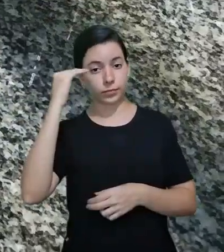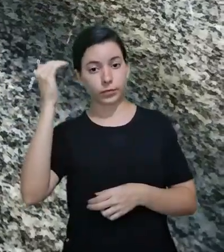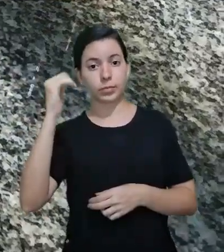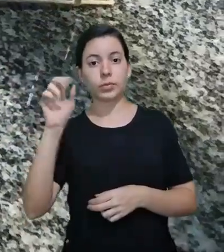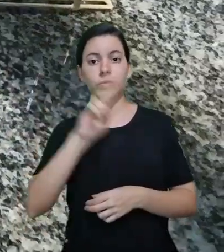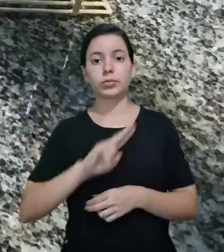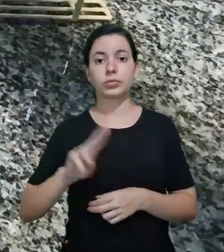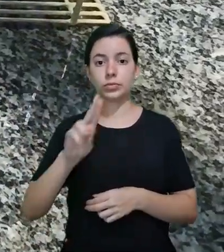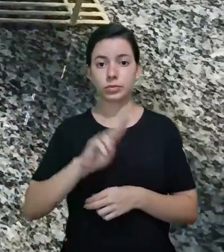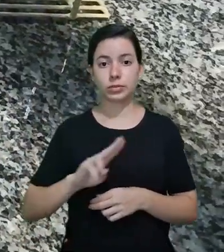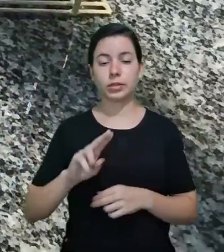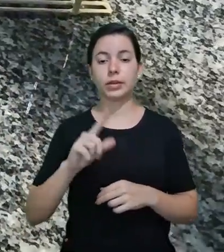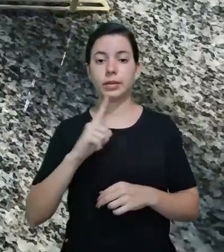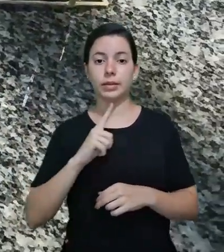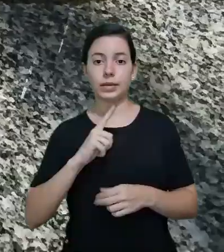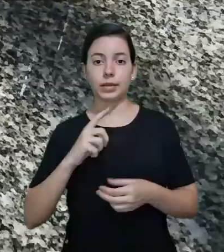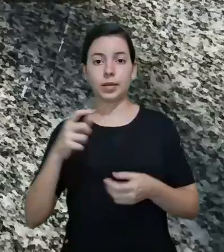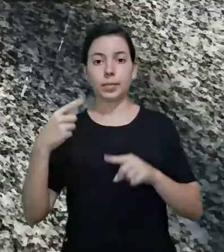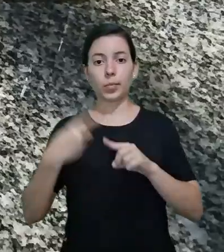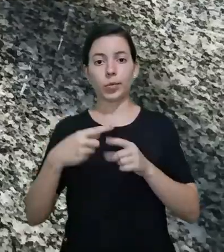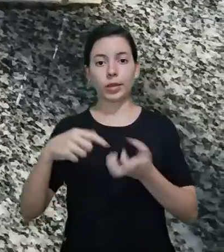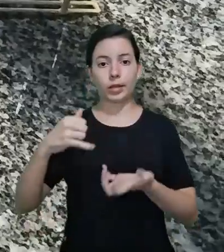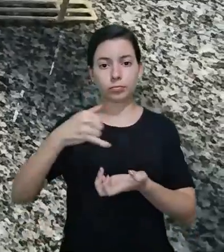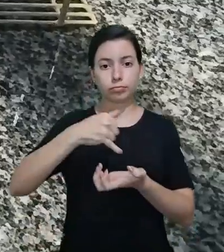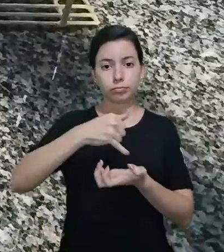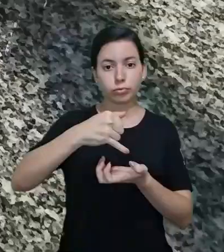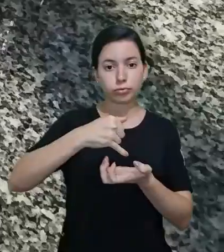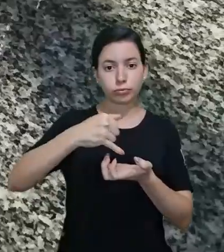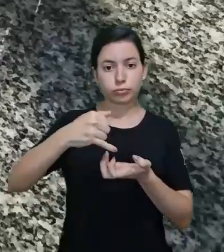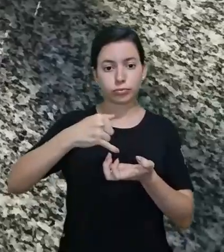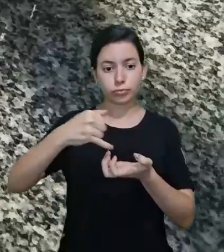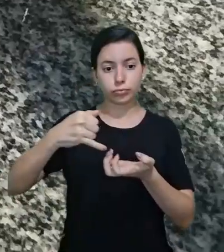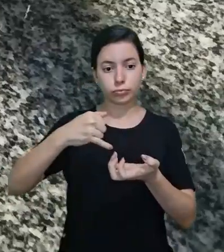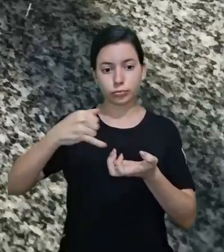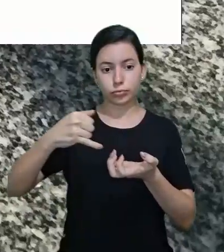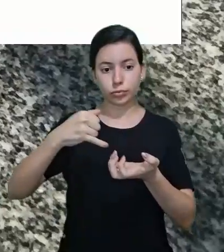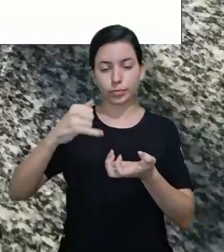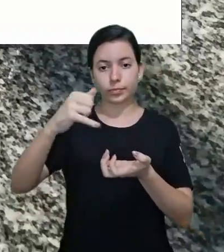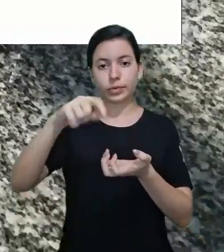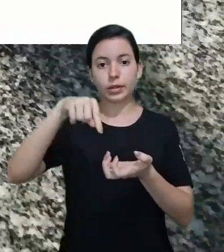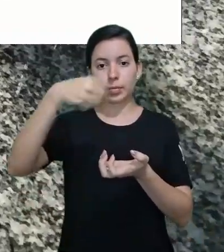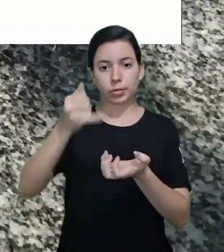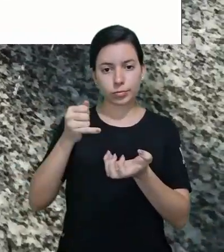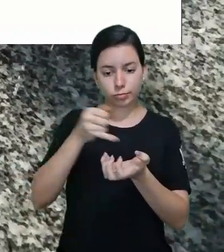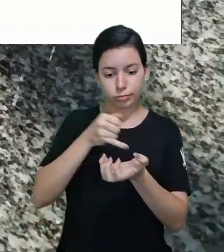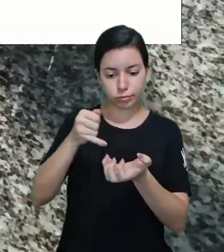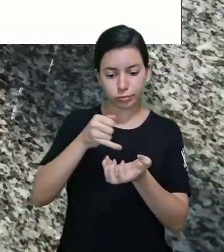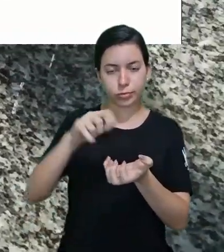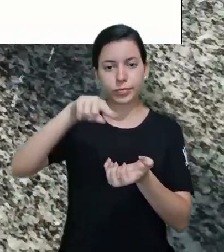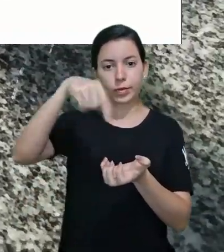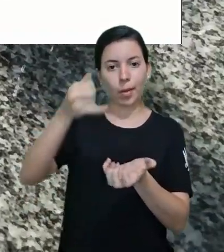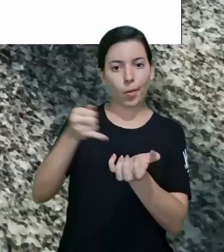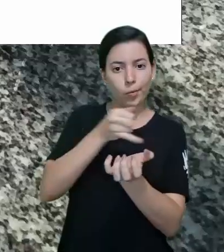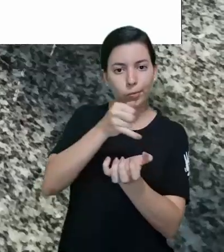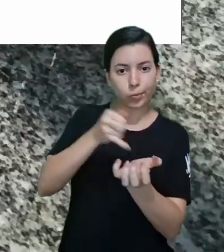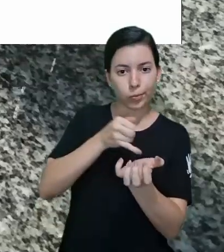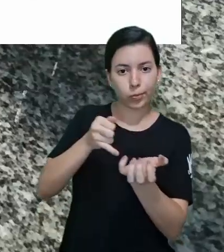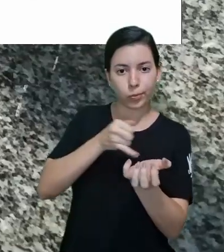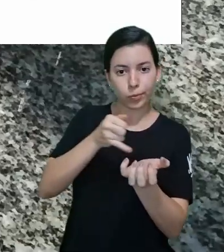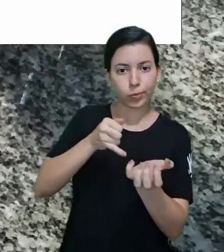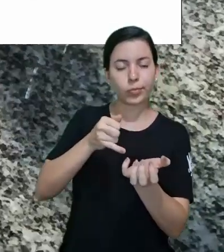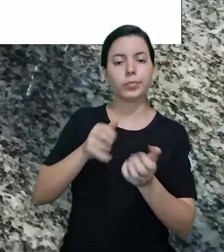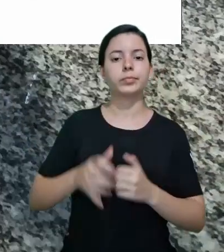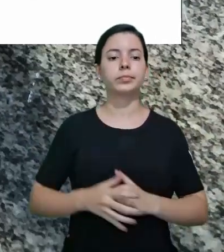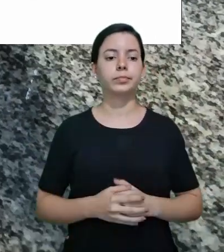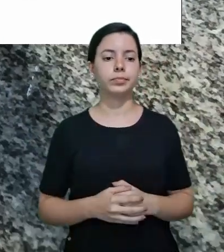de esgotamento por estrias em quadrantes. É um procedimento com o objetivo de diluir progressivamente a amostra ao longo da